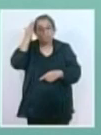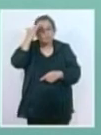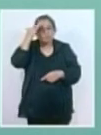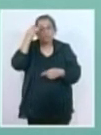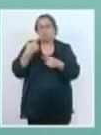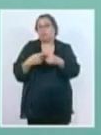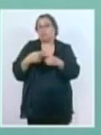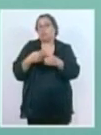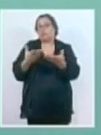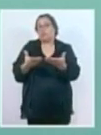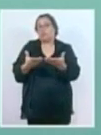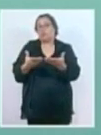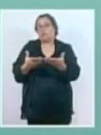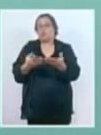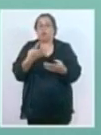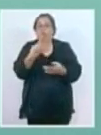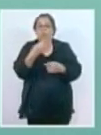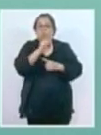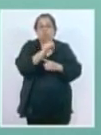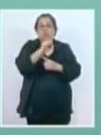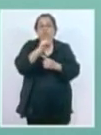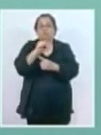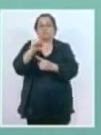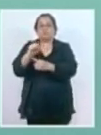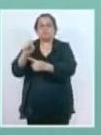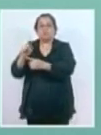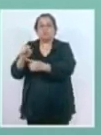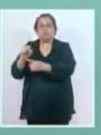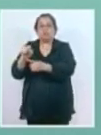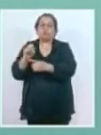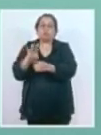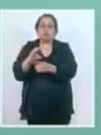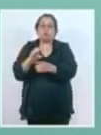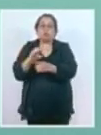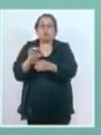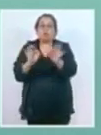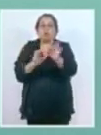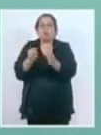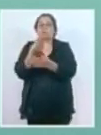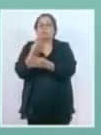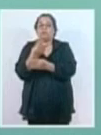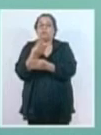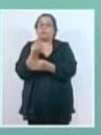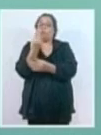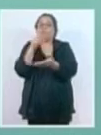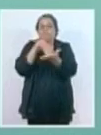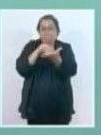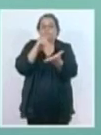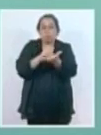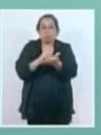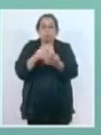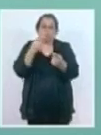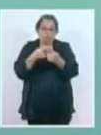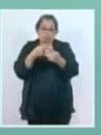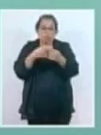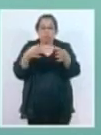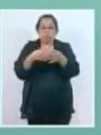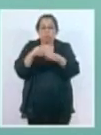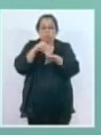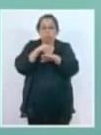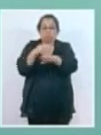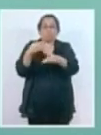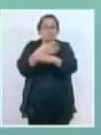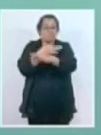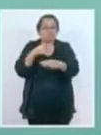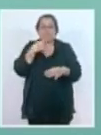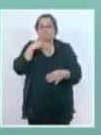porque os quatro semáforos, dos quatro, foram colocados três. Um não foi colocado, porque, segundo a equipe da CETRAN, seria inviável,